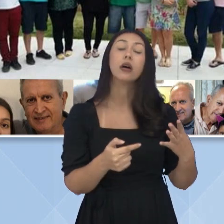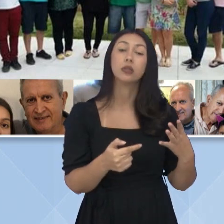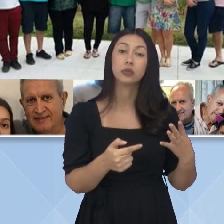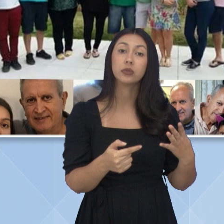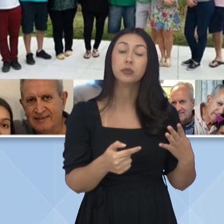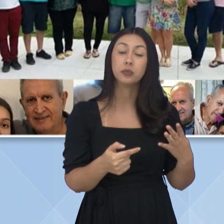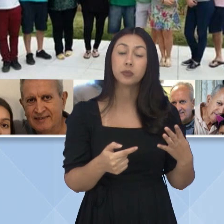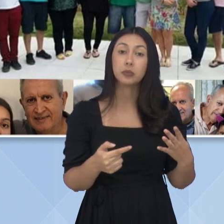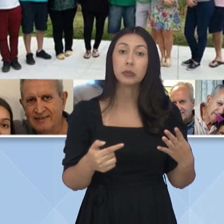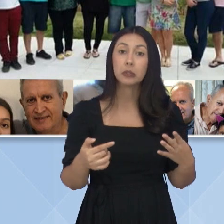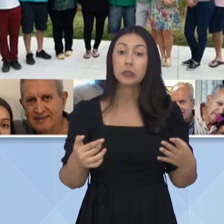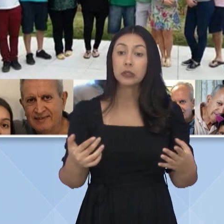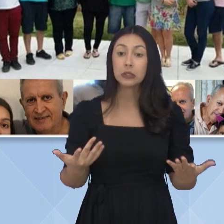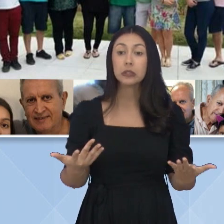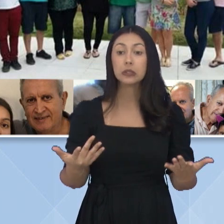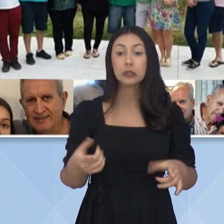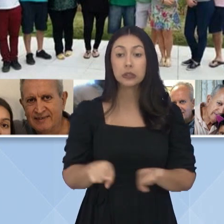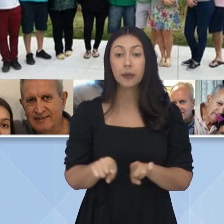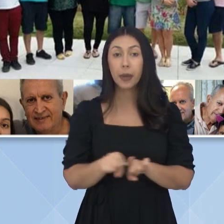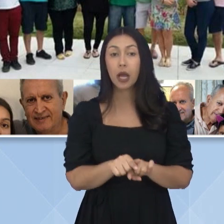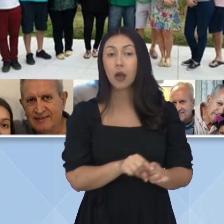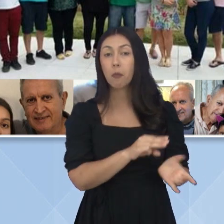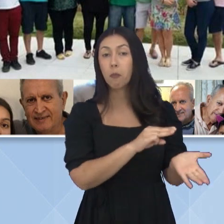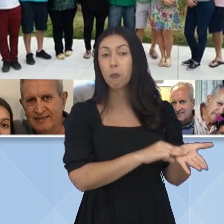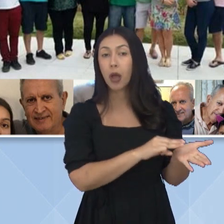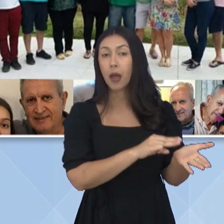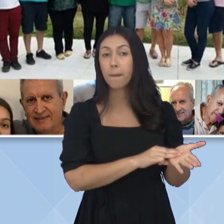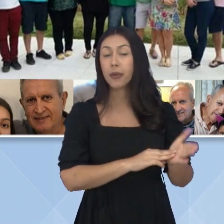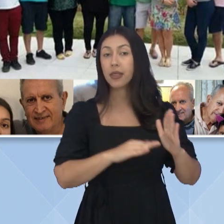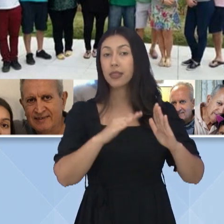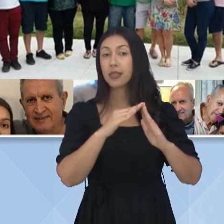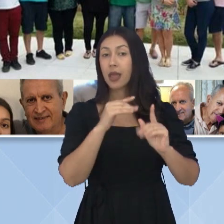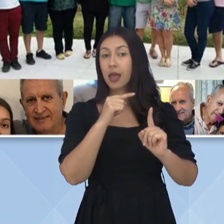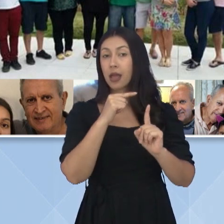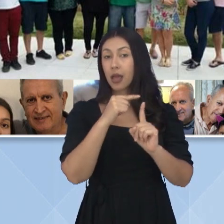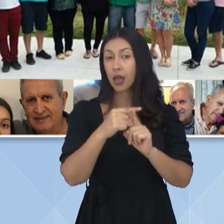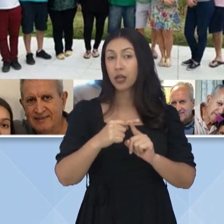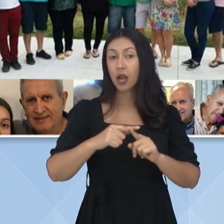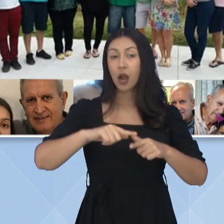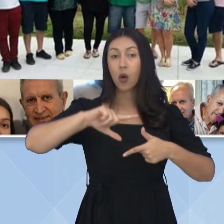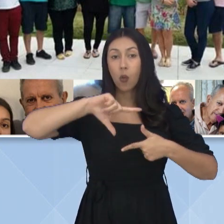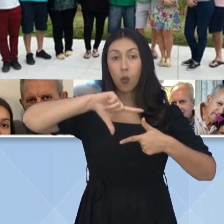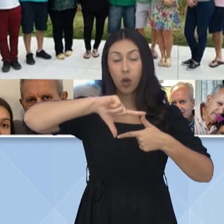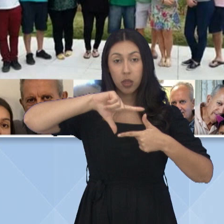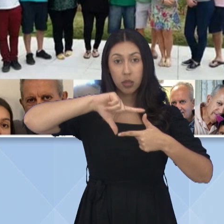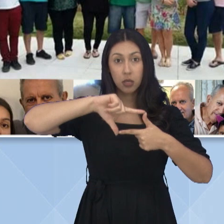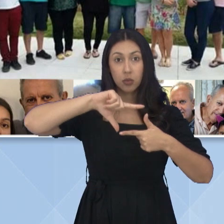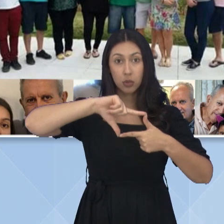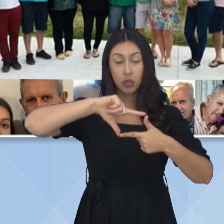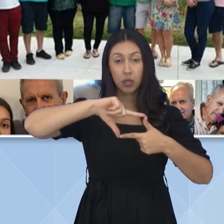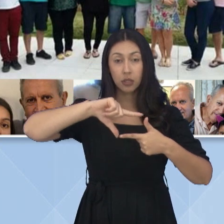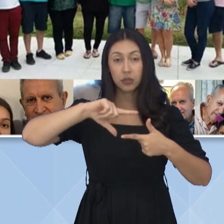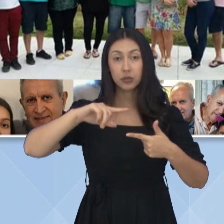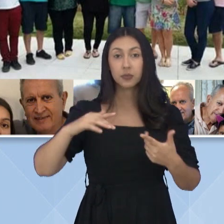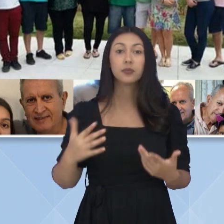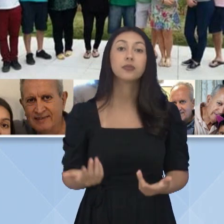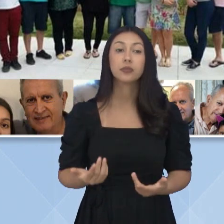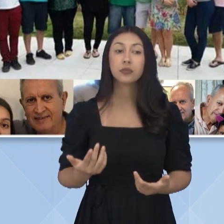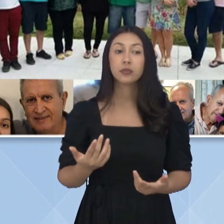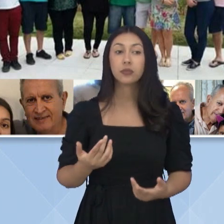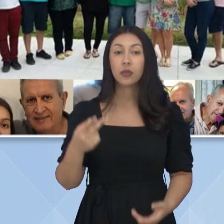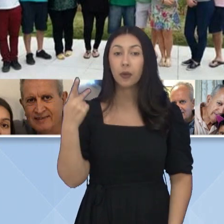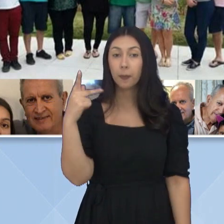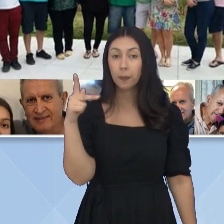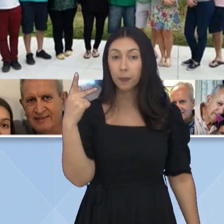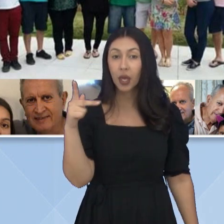Charles, e ele que foi membro da Igreja do Evangelho Quadrangular do Parque Industrial. Mandando um abraço aqui para